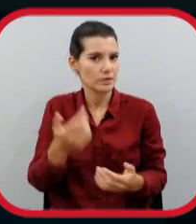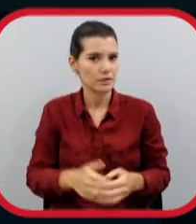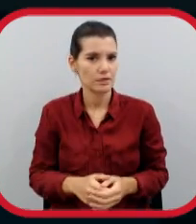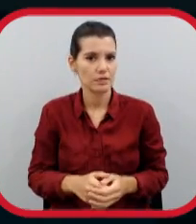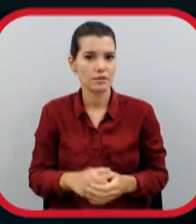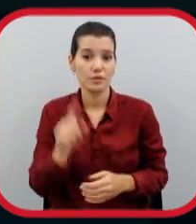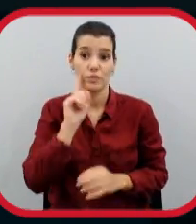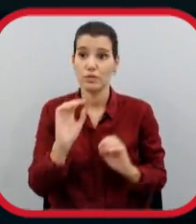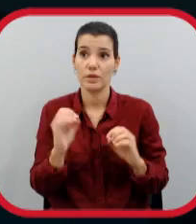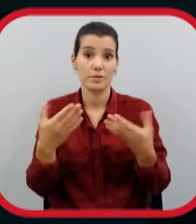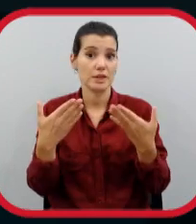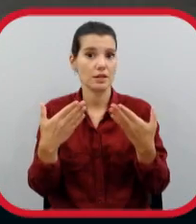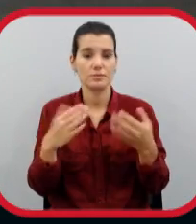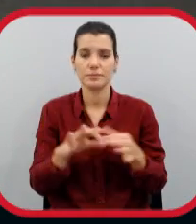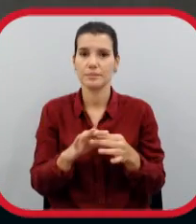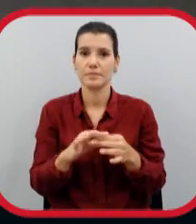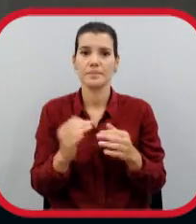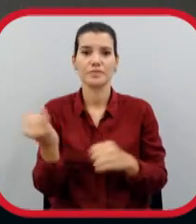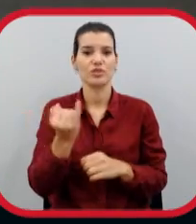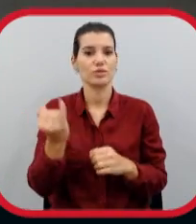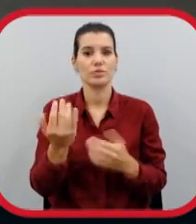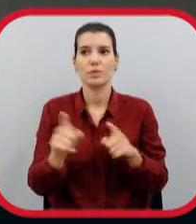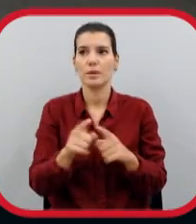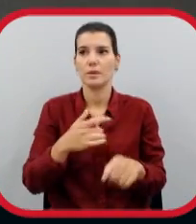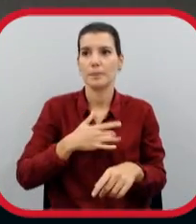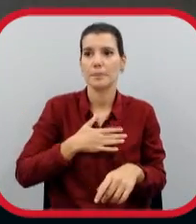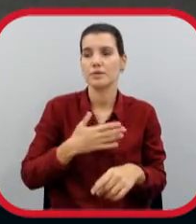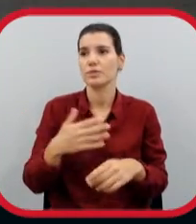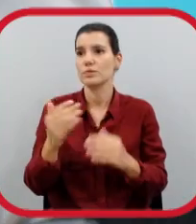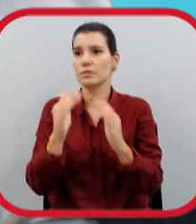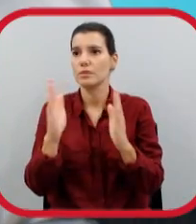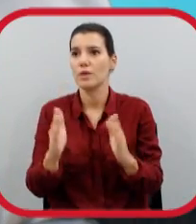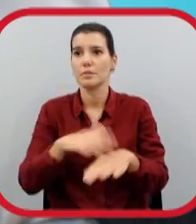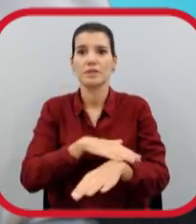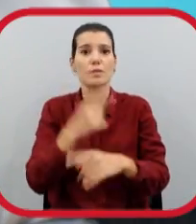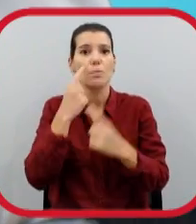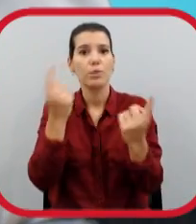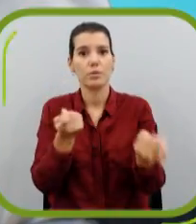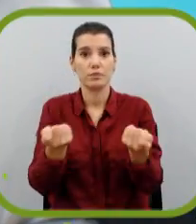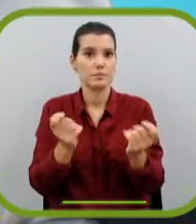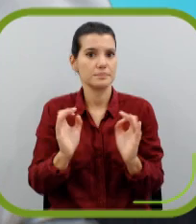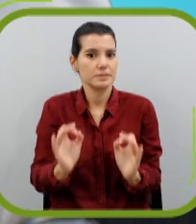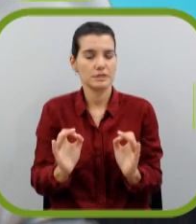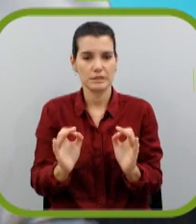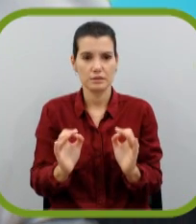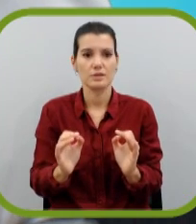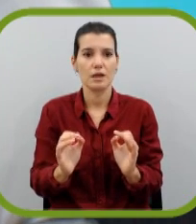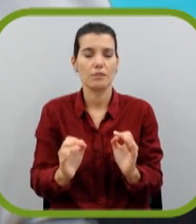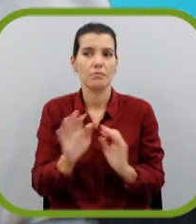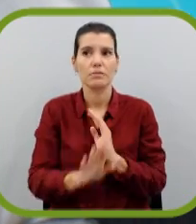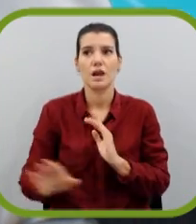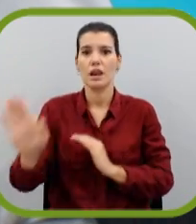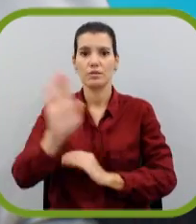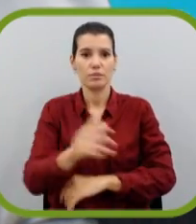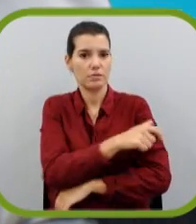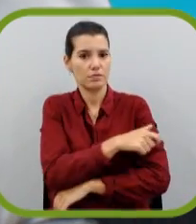de dados? É fundamental, quer ao nível de uma organização como uma empresa ou um instituto da administração pública, quer ao